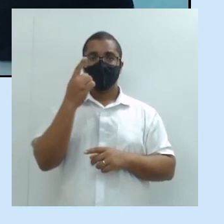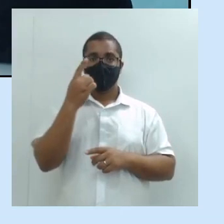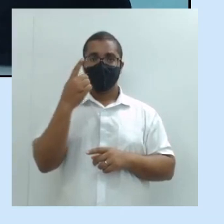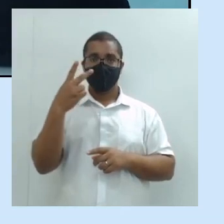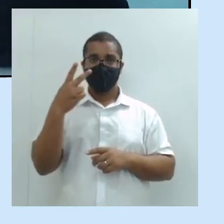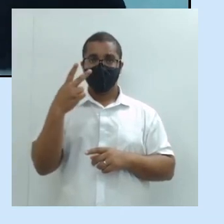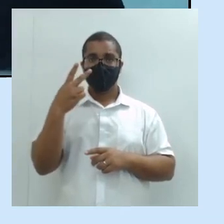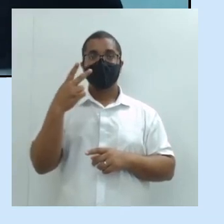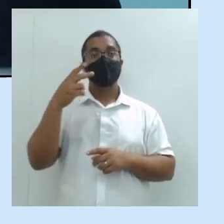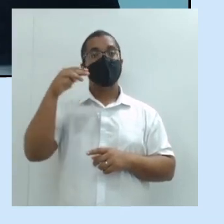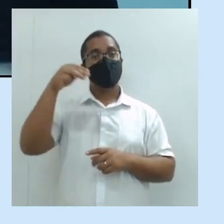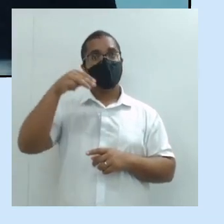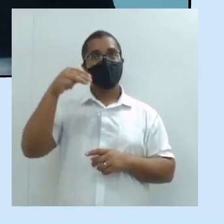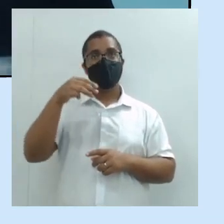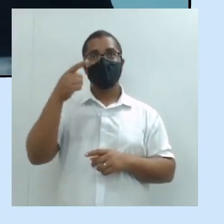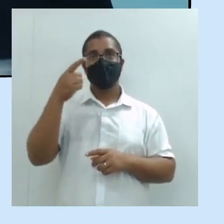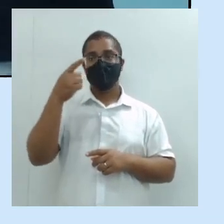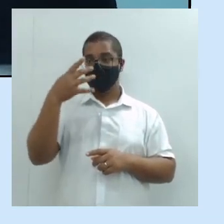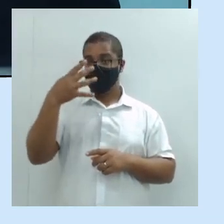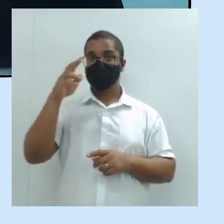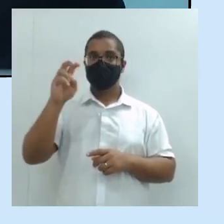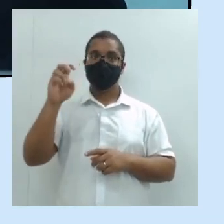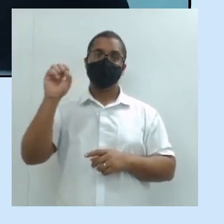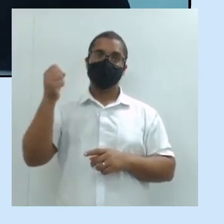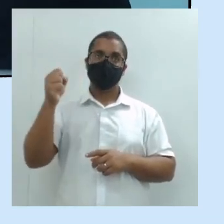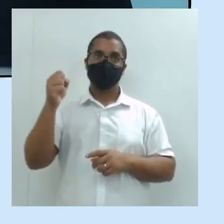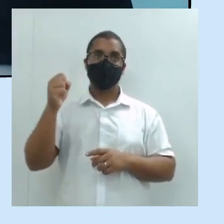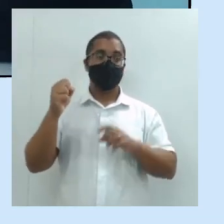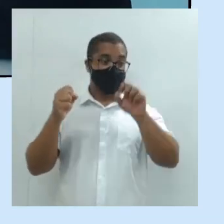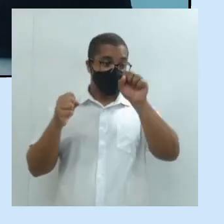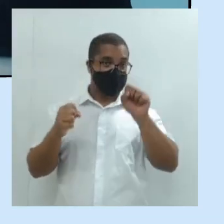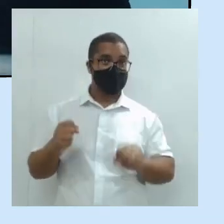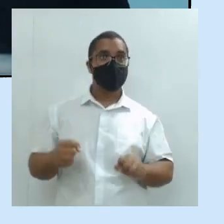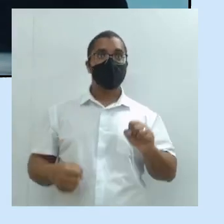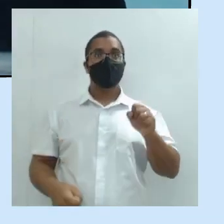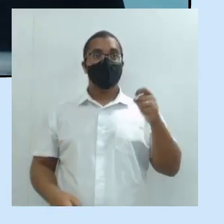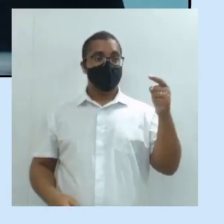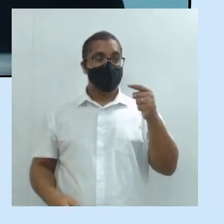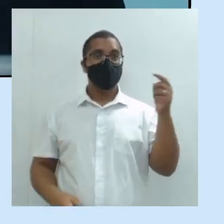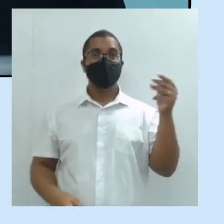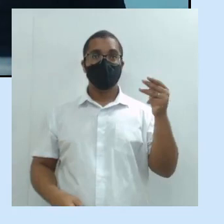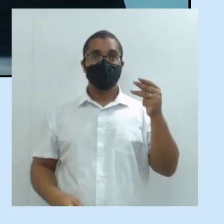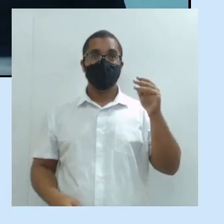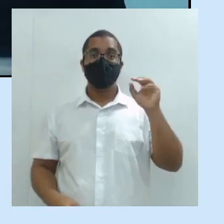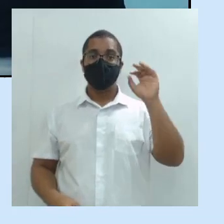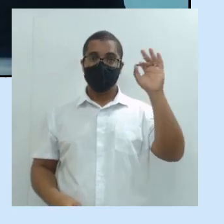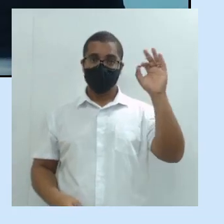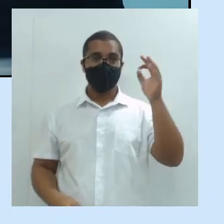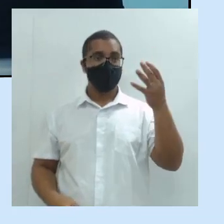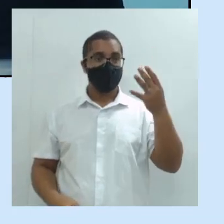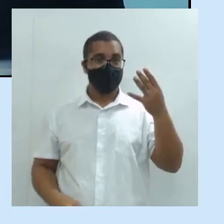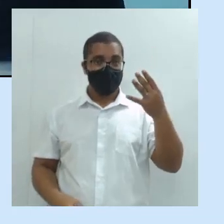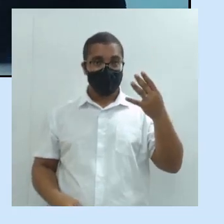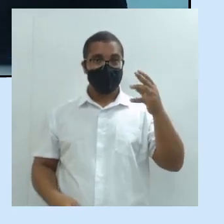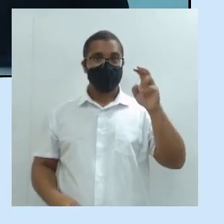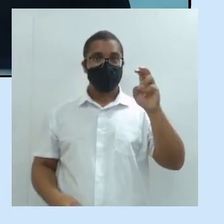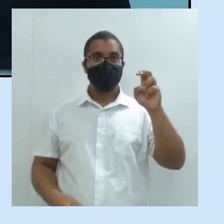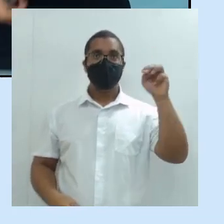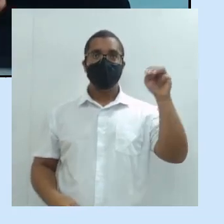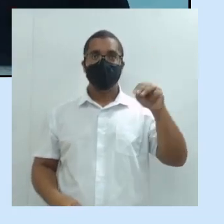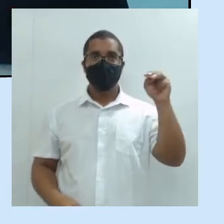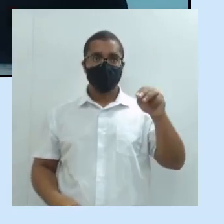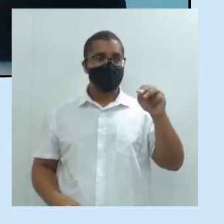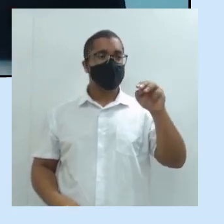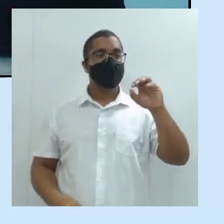a gente está menos 33 graus, 45 minutos e 0,7